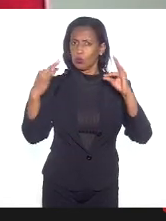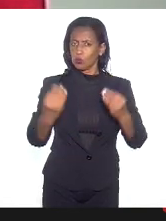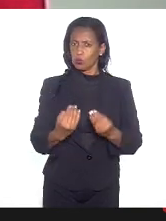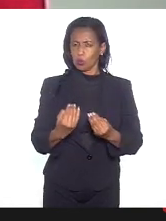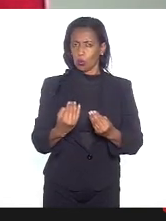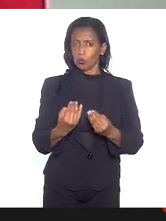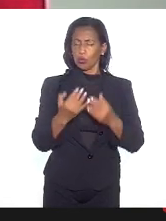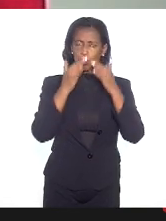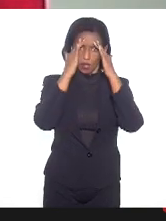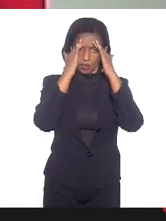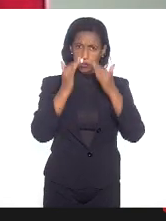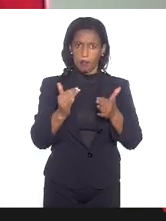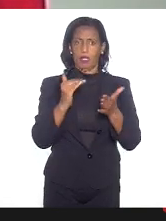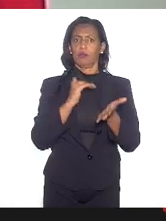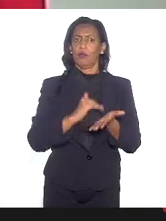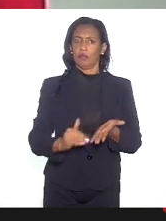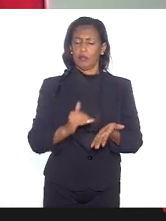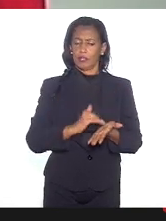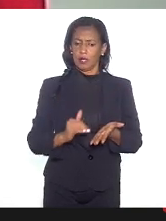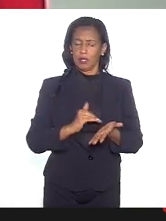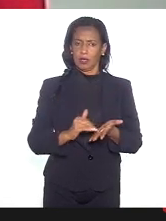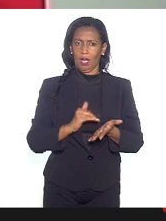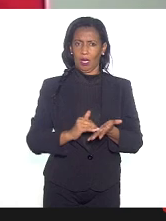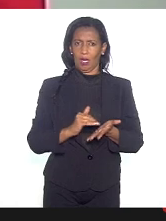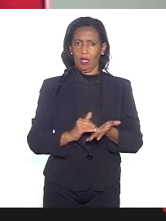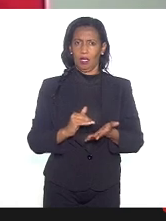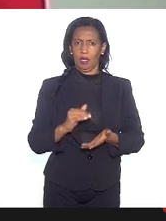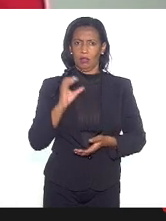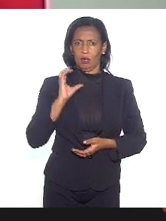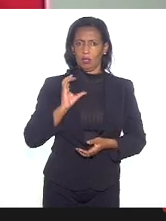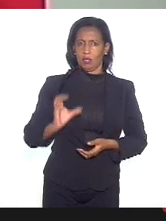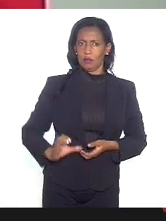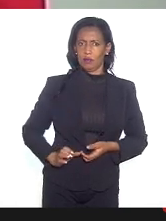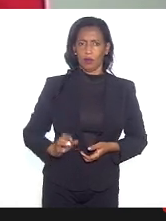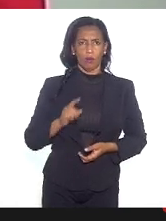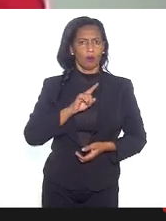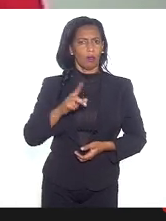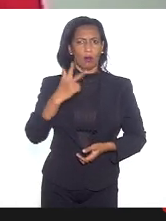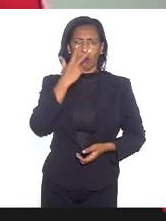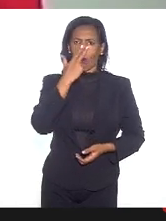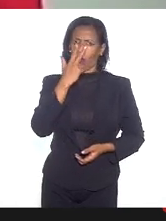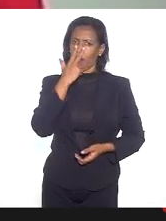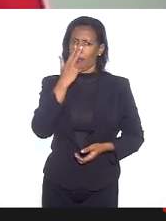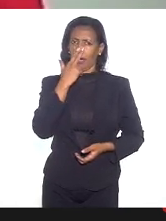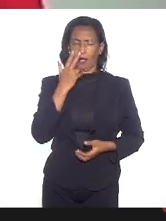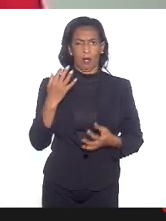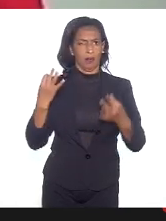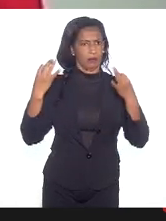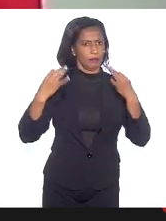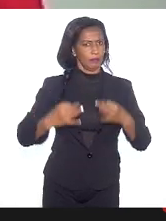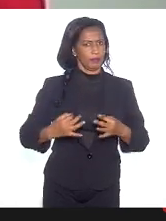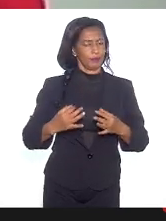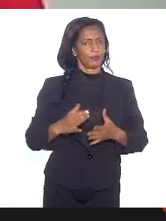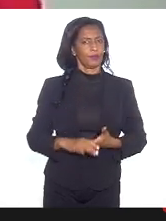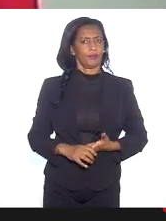ao secretário da Defesa Civil, não me parece pertinente que a